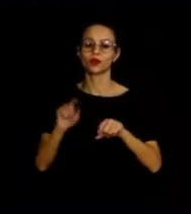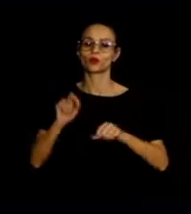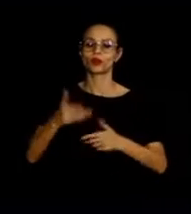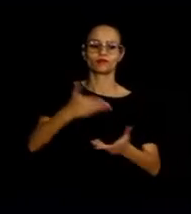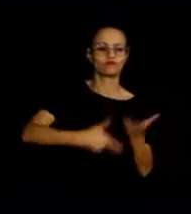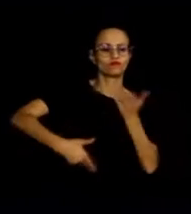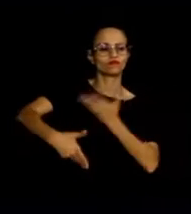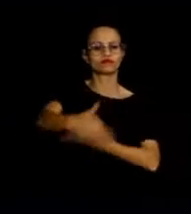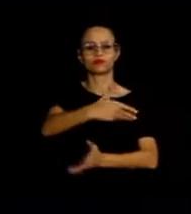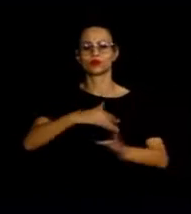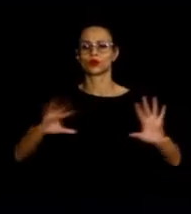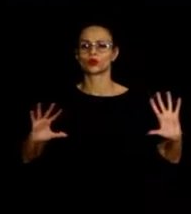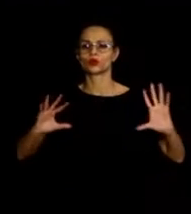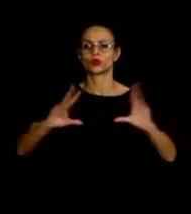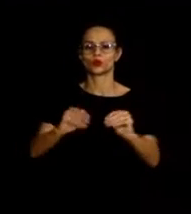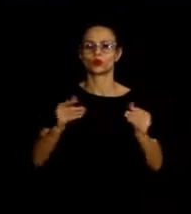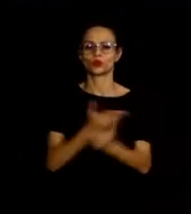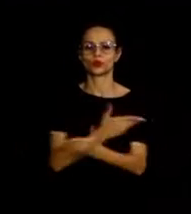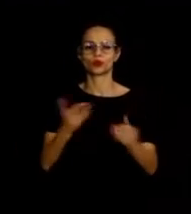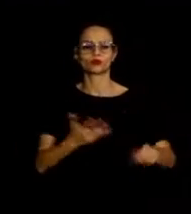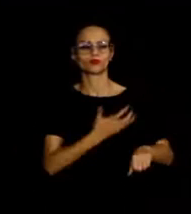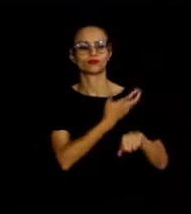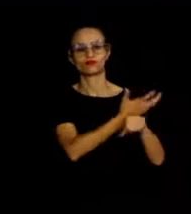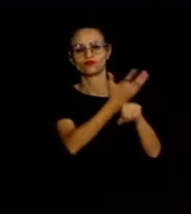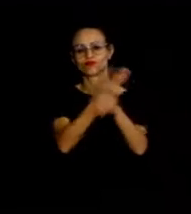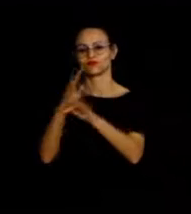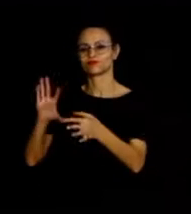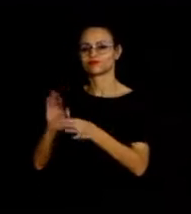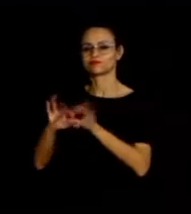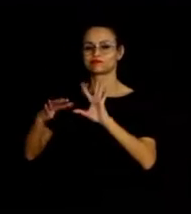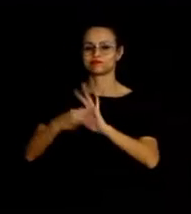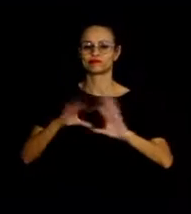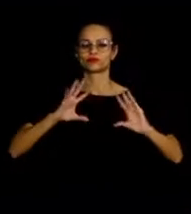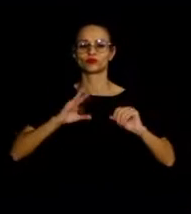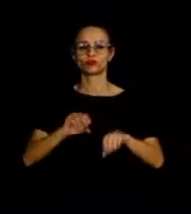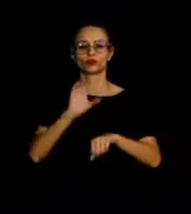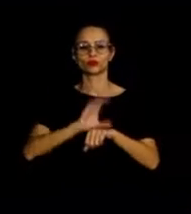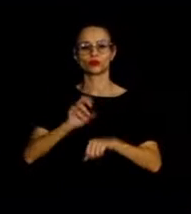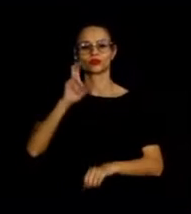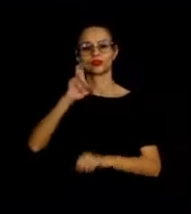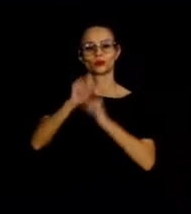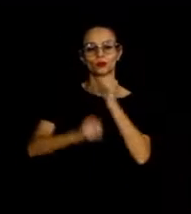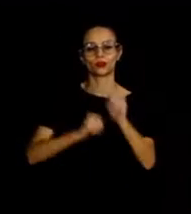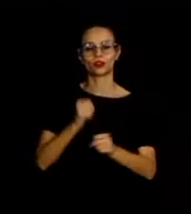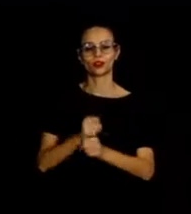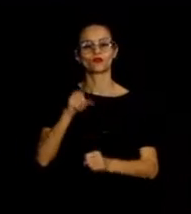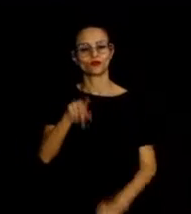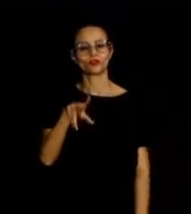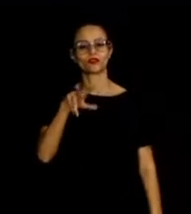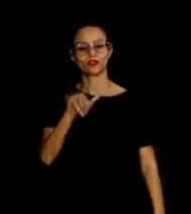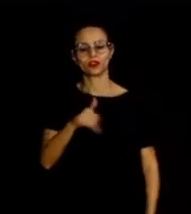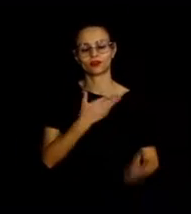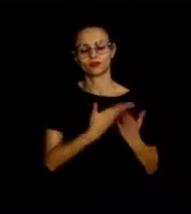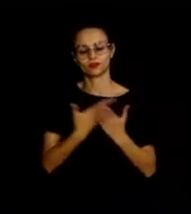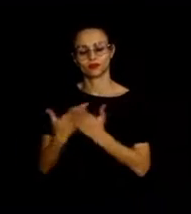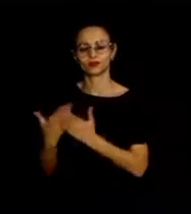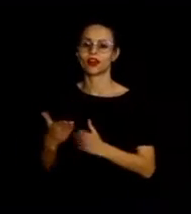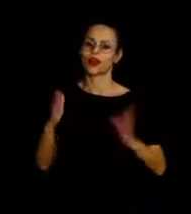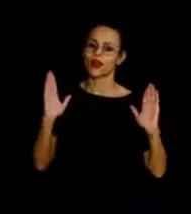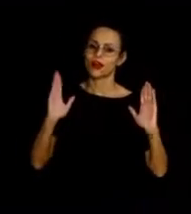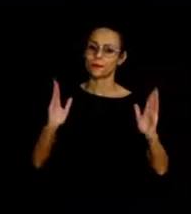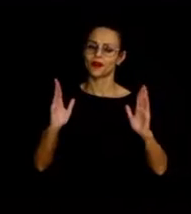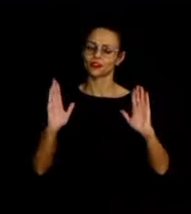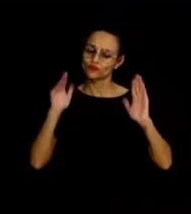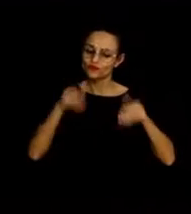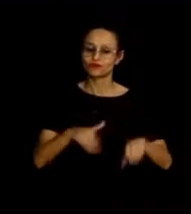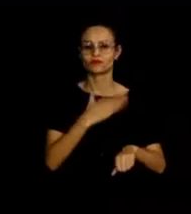permeia e todas as as disciplinas do curso todos os cinco anos que você vai passar por aqui a parte prática